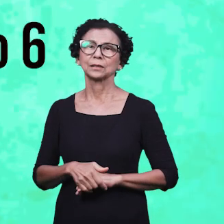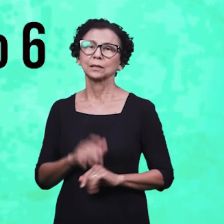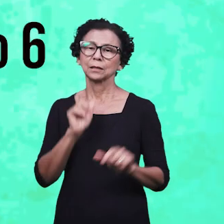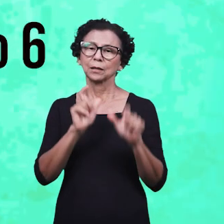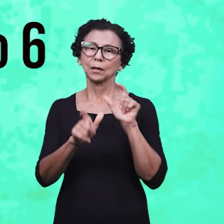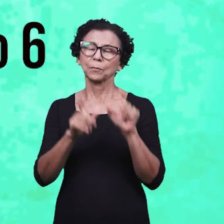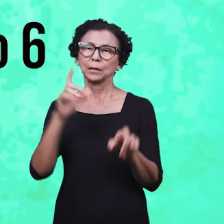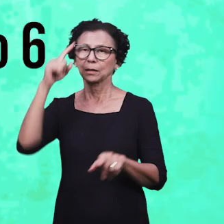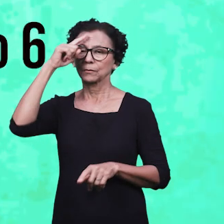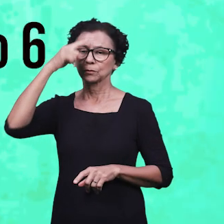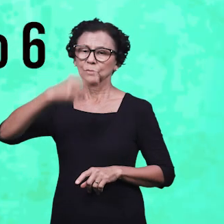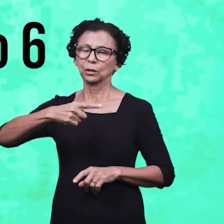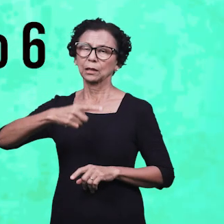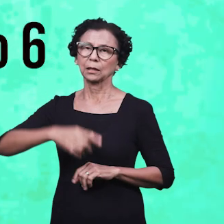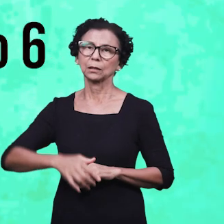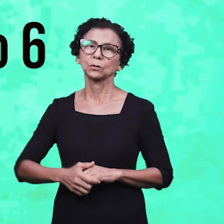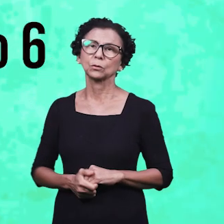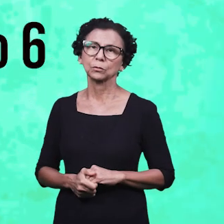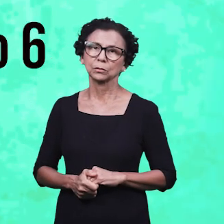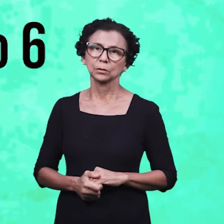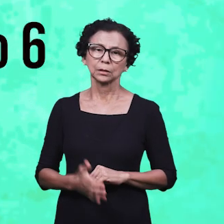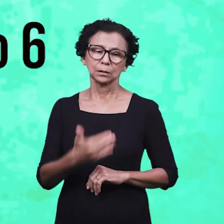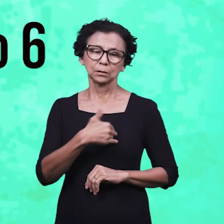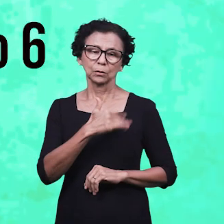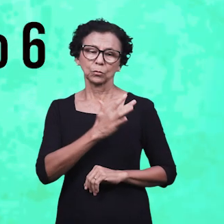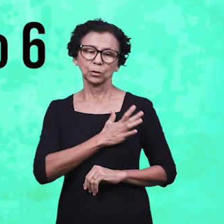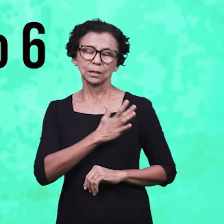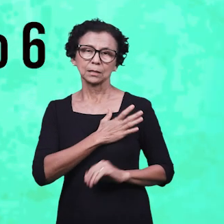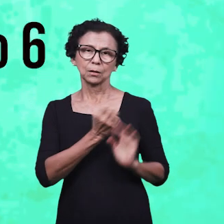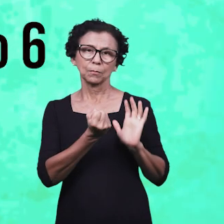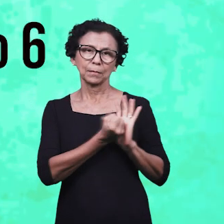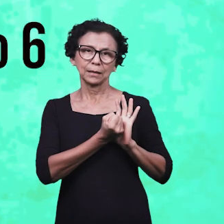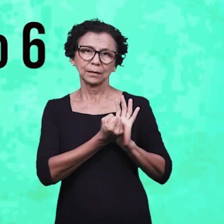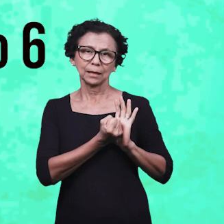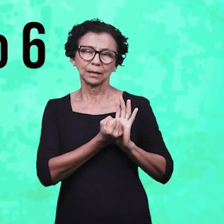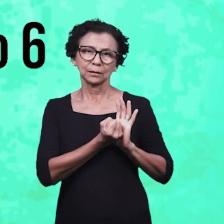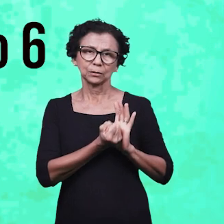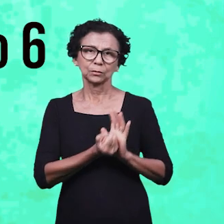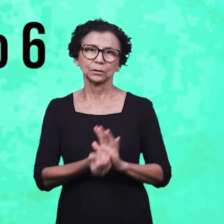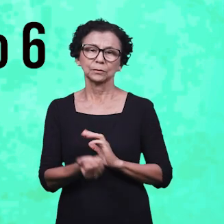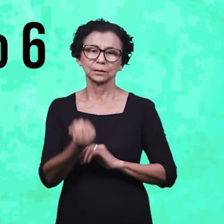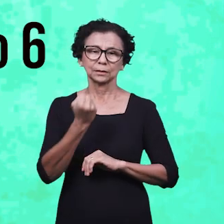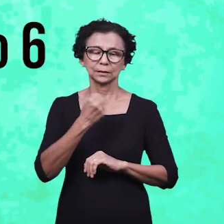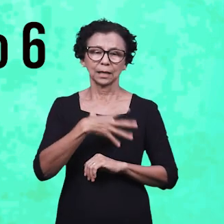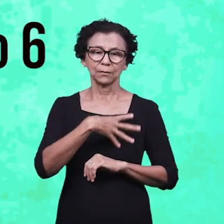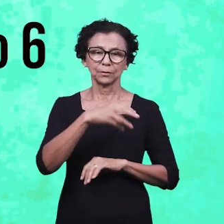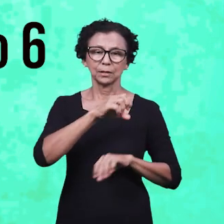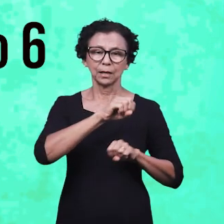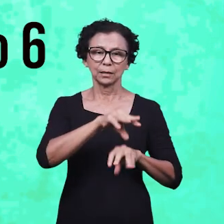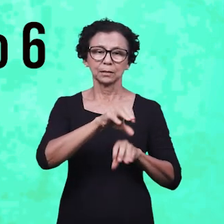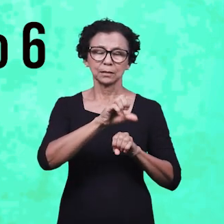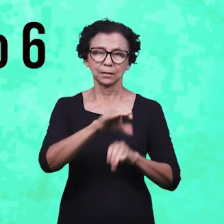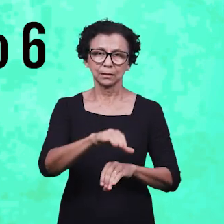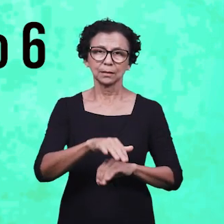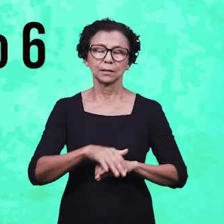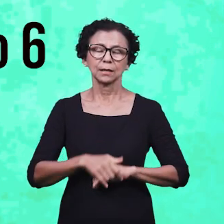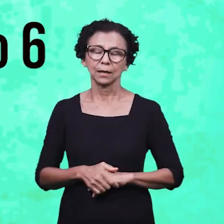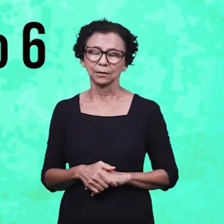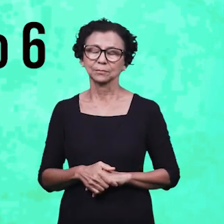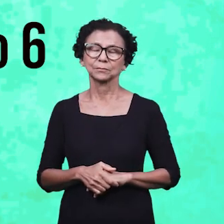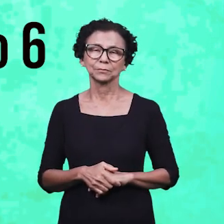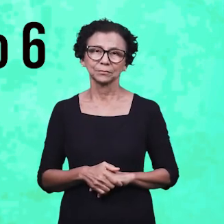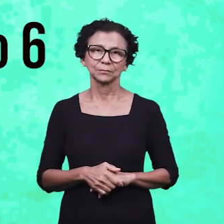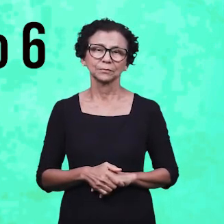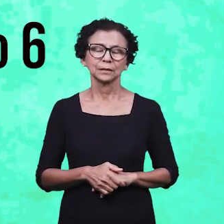hoje te ordeno estarão no teu coração e as ensinarás a teus filhos, e delas